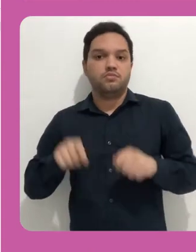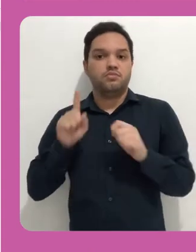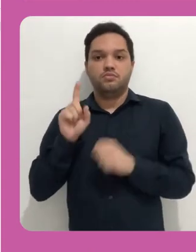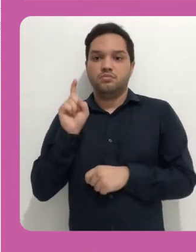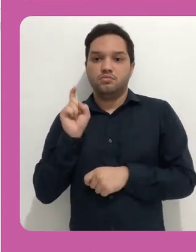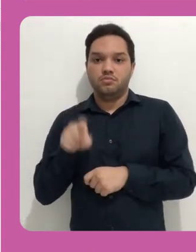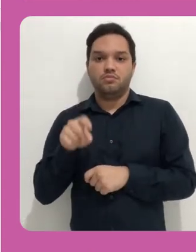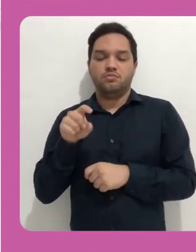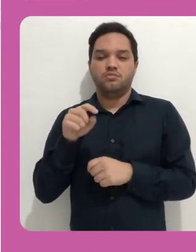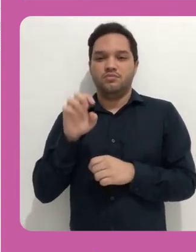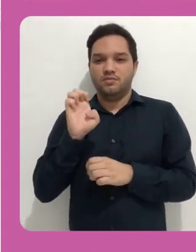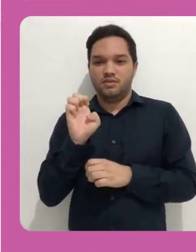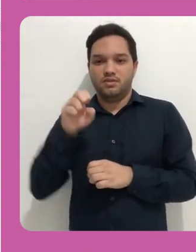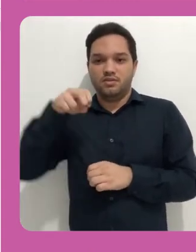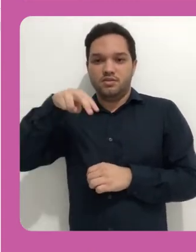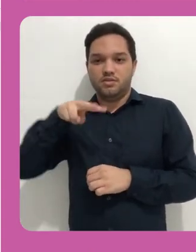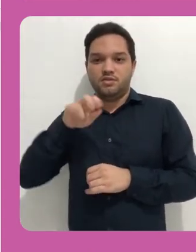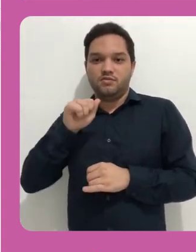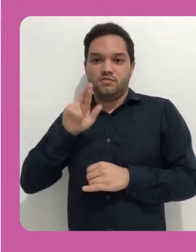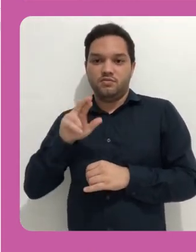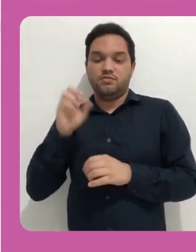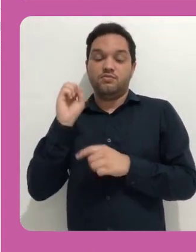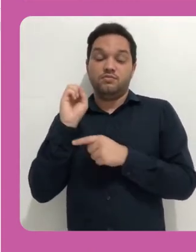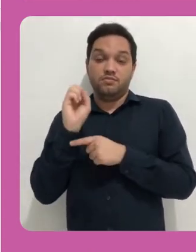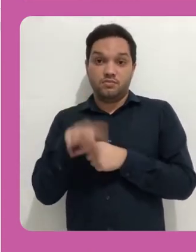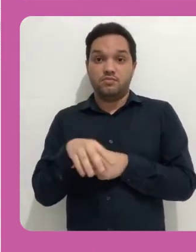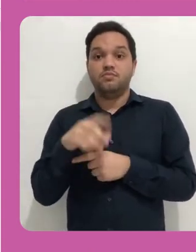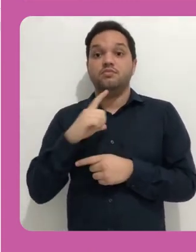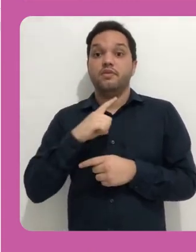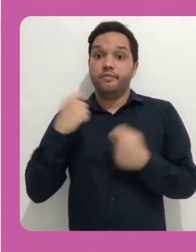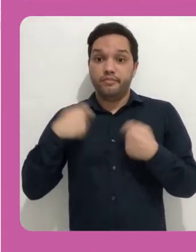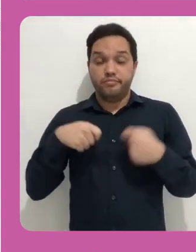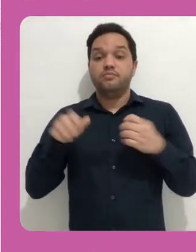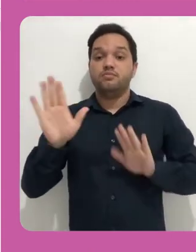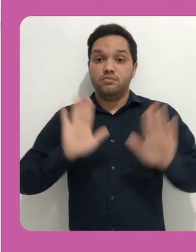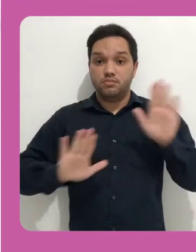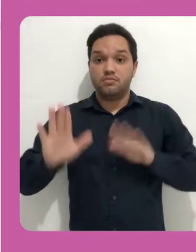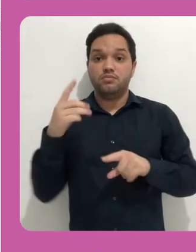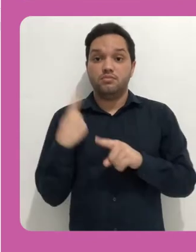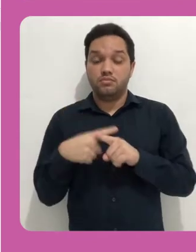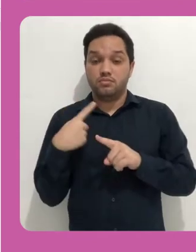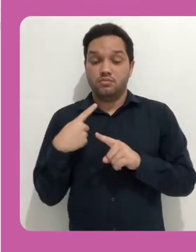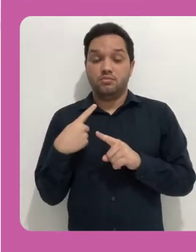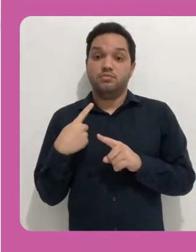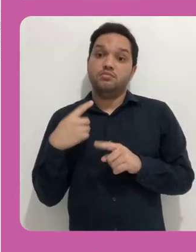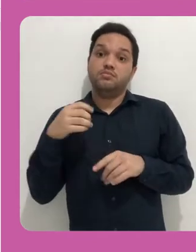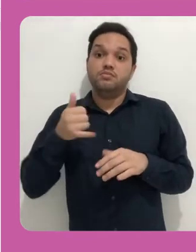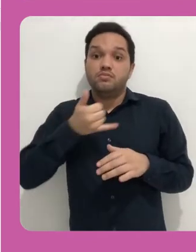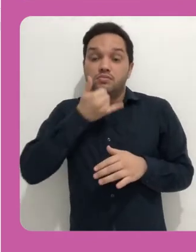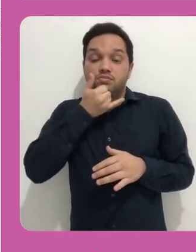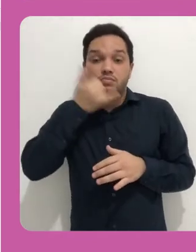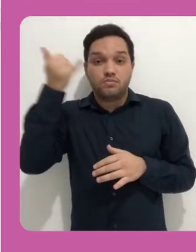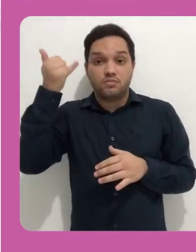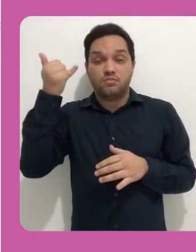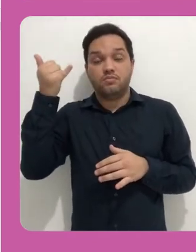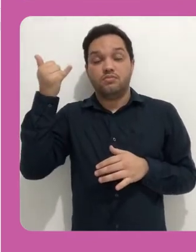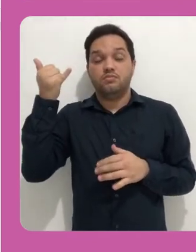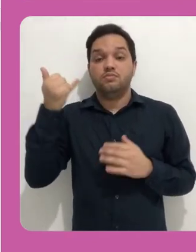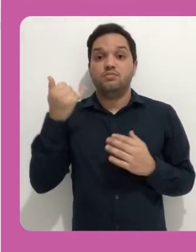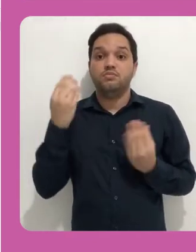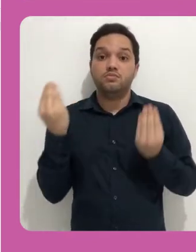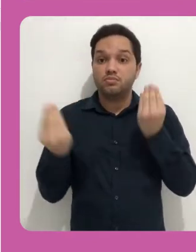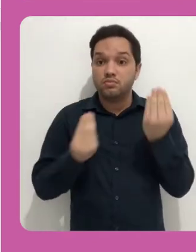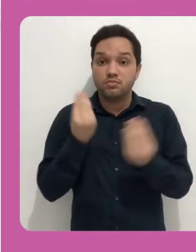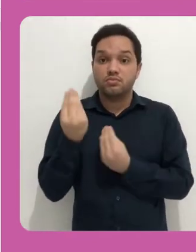porque dependendo de como você configura, pode ser que o aluno não envie nada